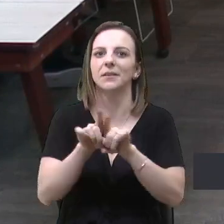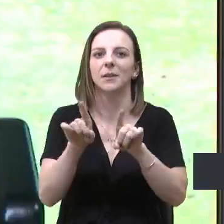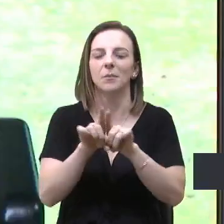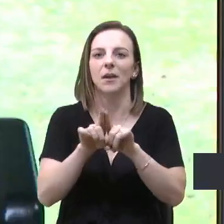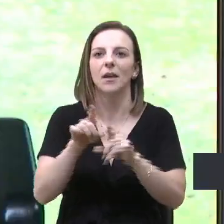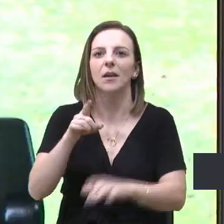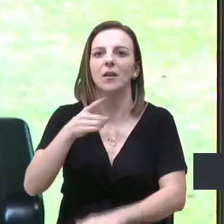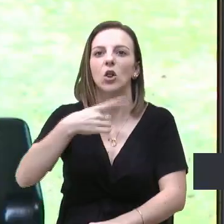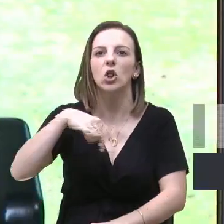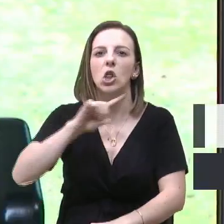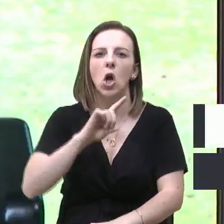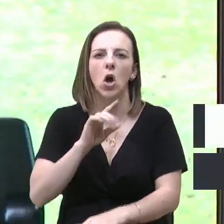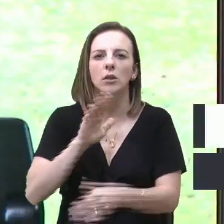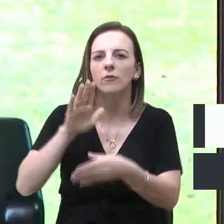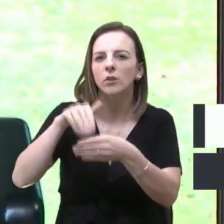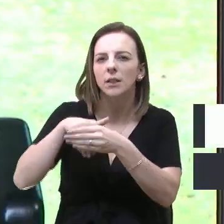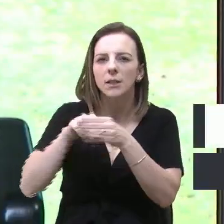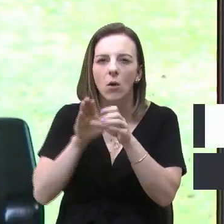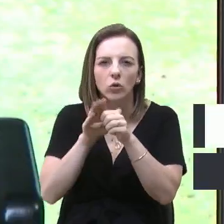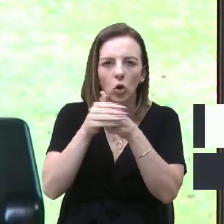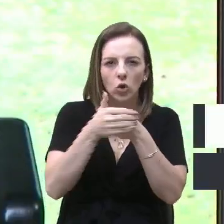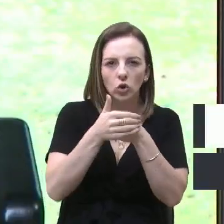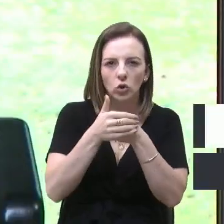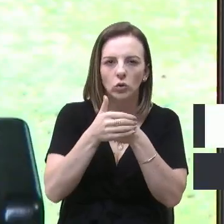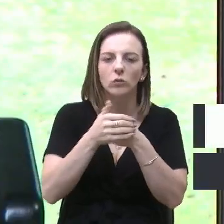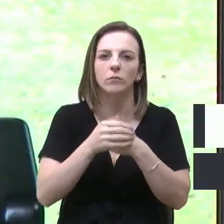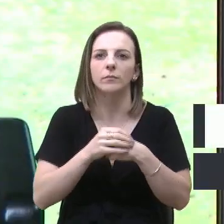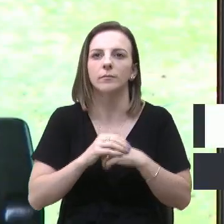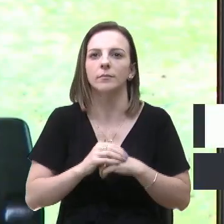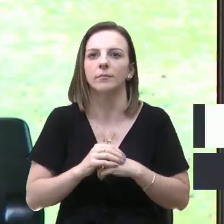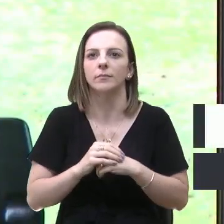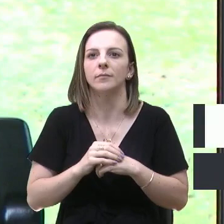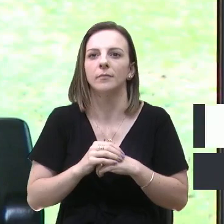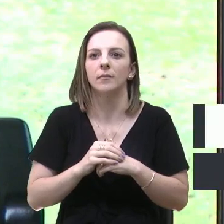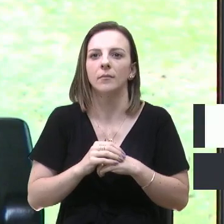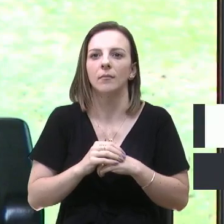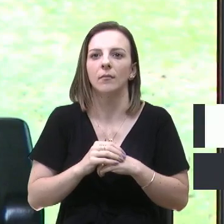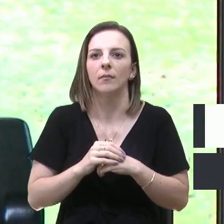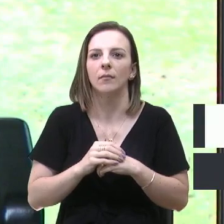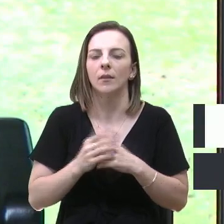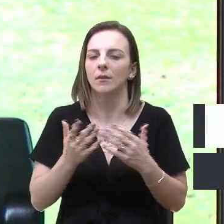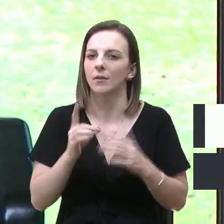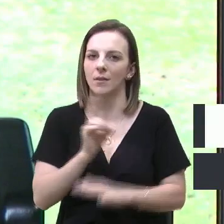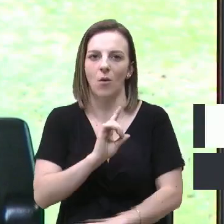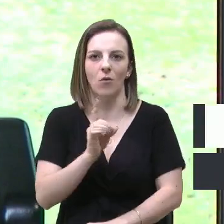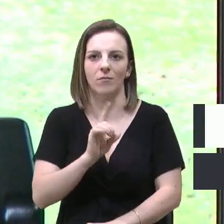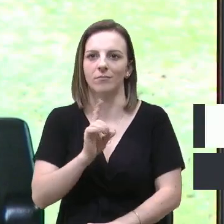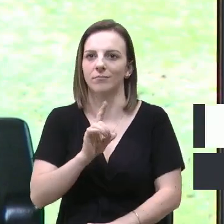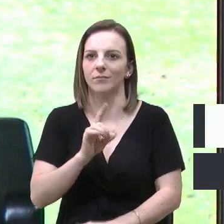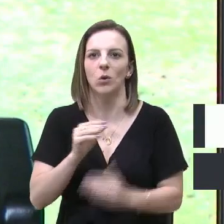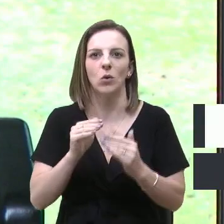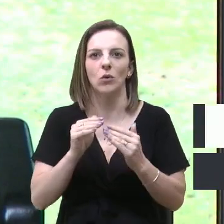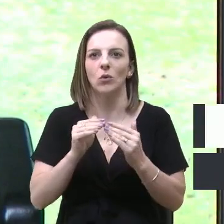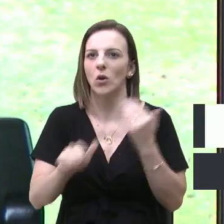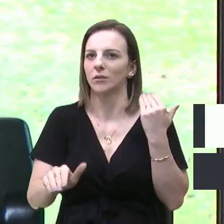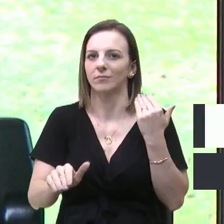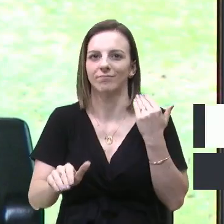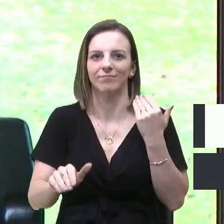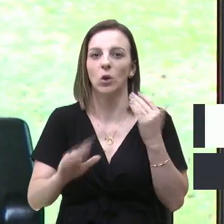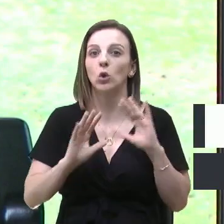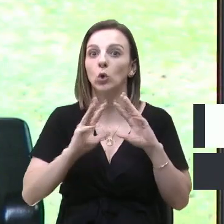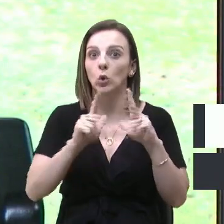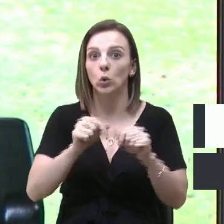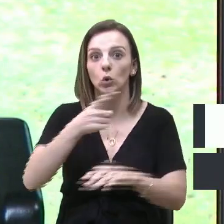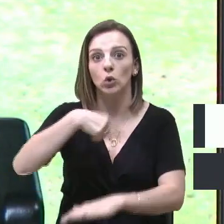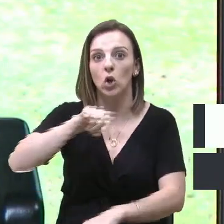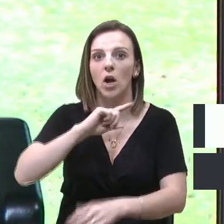votações na calada da noite. Bom, muito pelo contrário. Tudo que a gente faz, vereador Alberto, tem transmissão ao